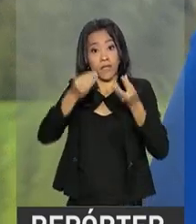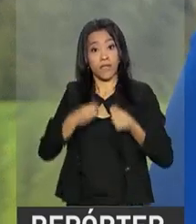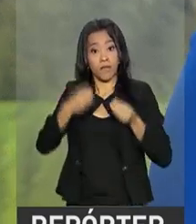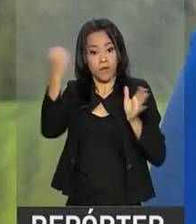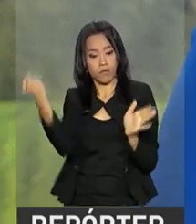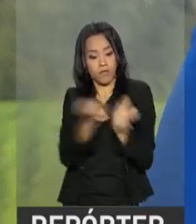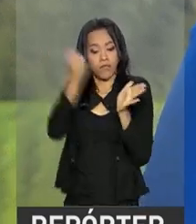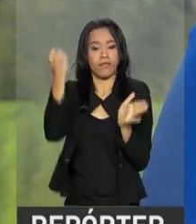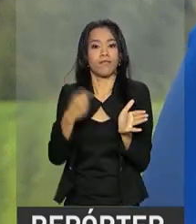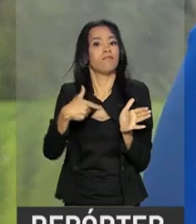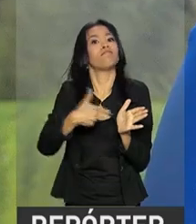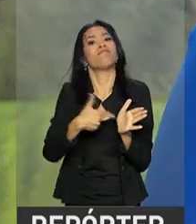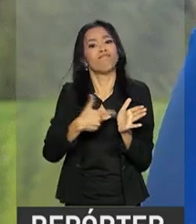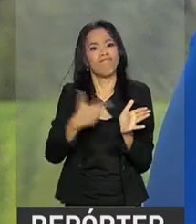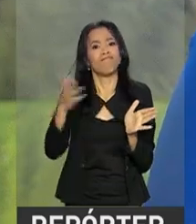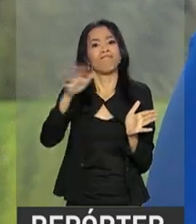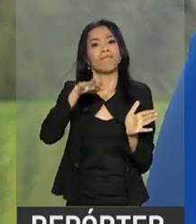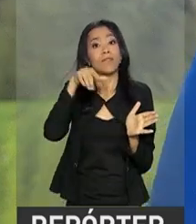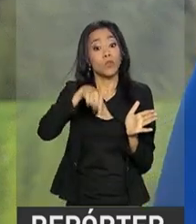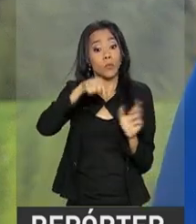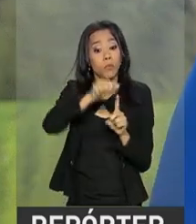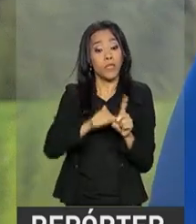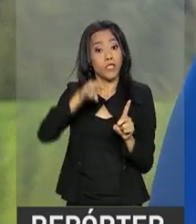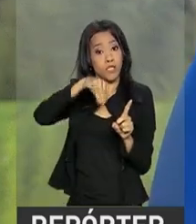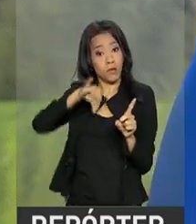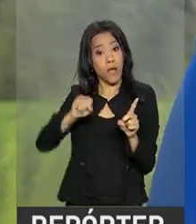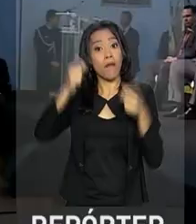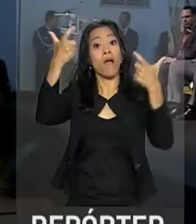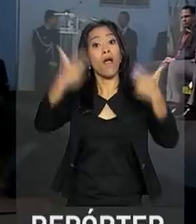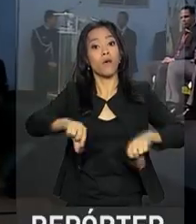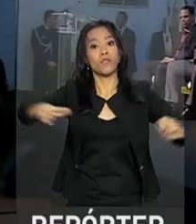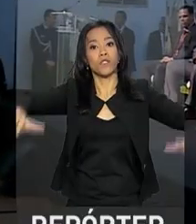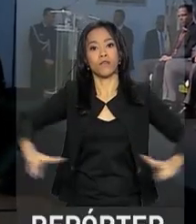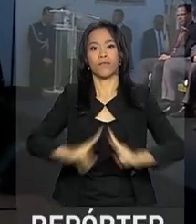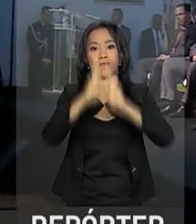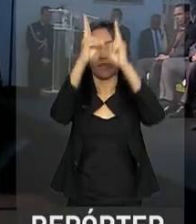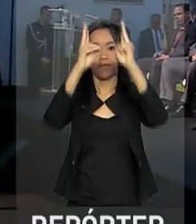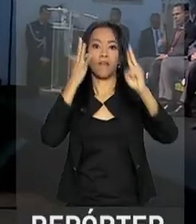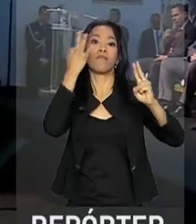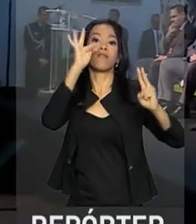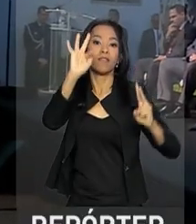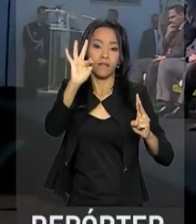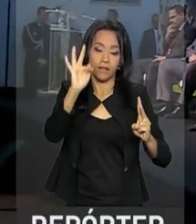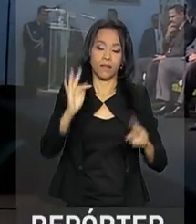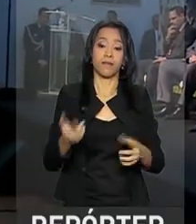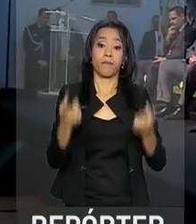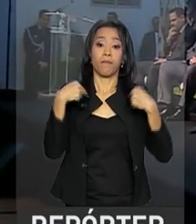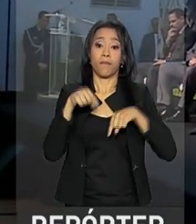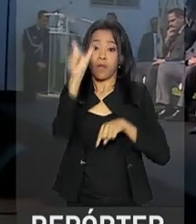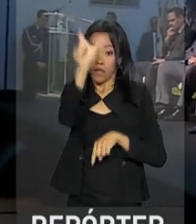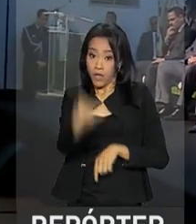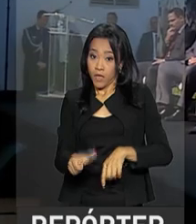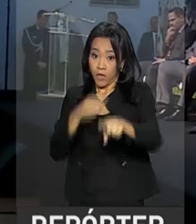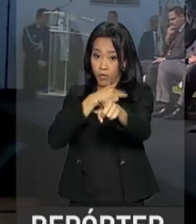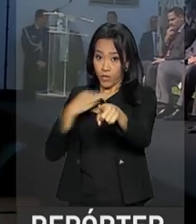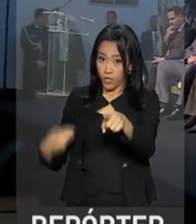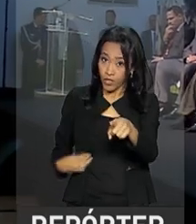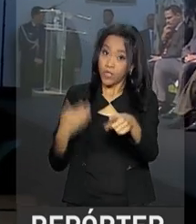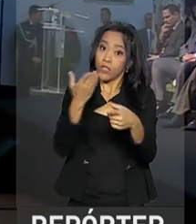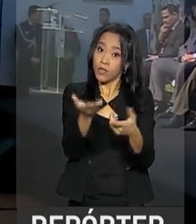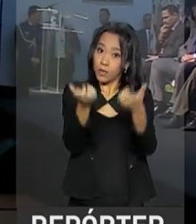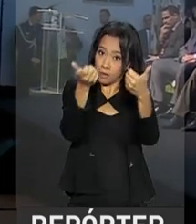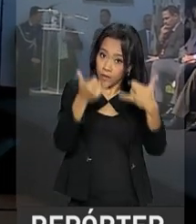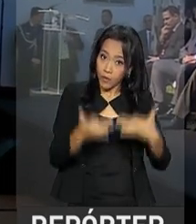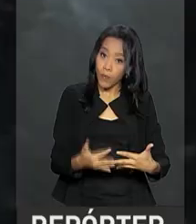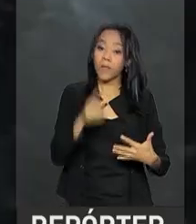Mundial de Saúde Animal no mês de maio, em Paris. De acordo com o ministro Blairo Maggi, a certificação oficial